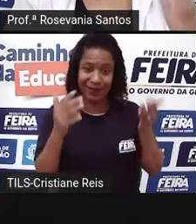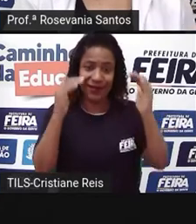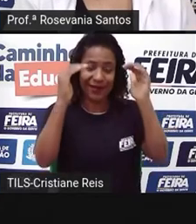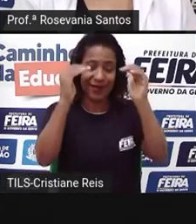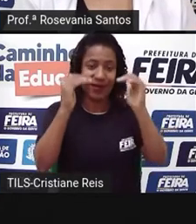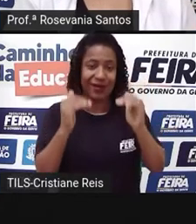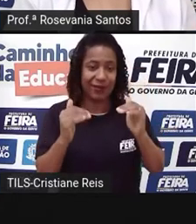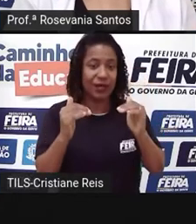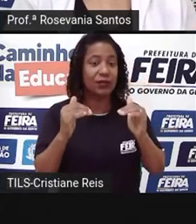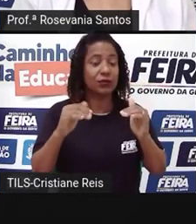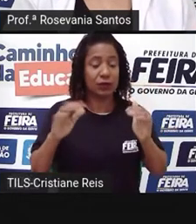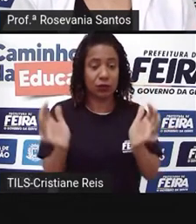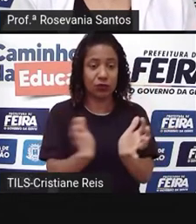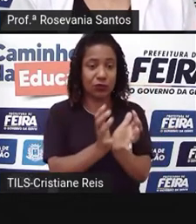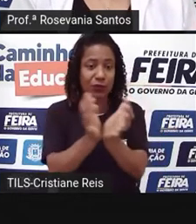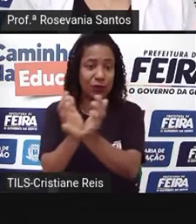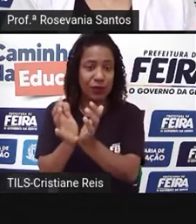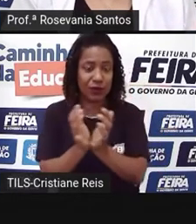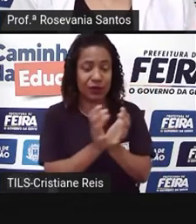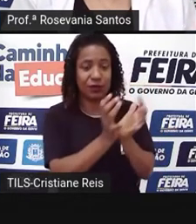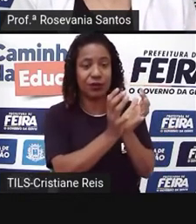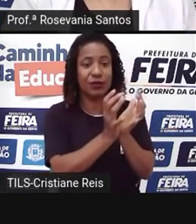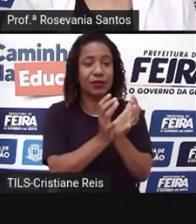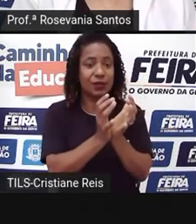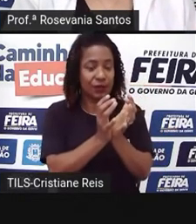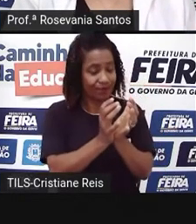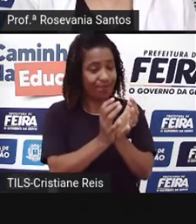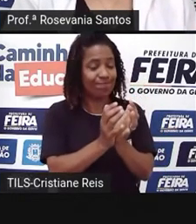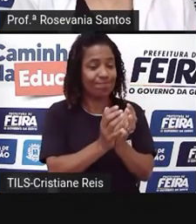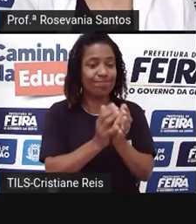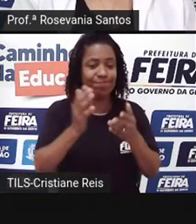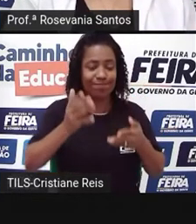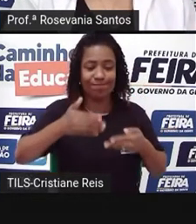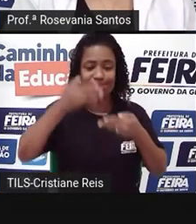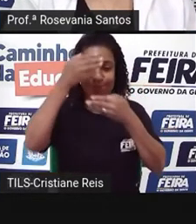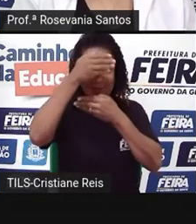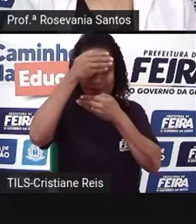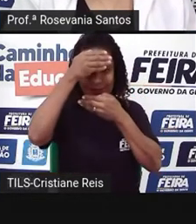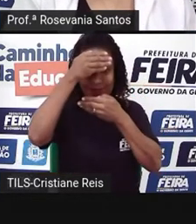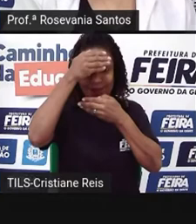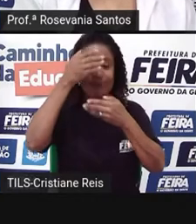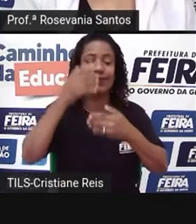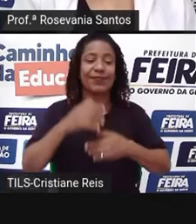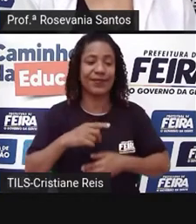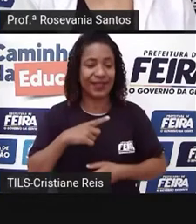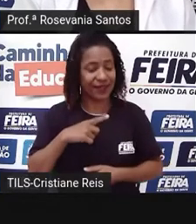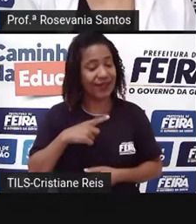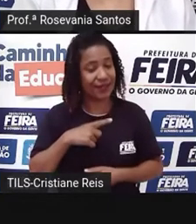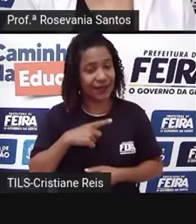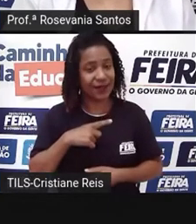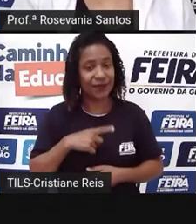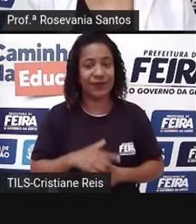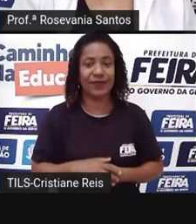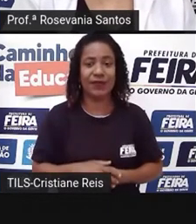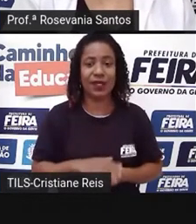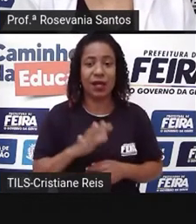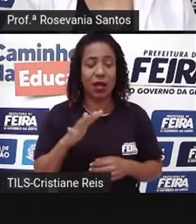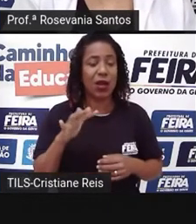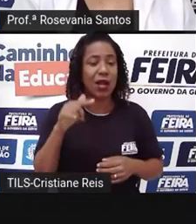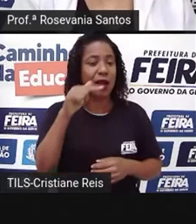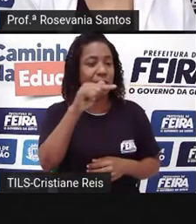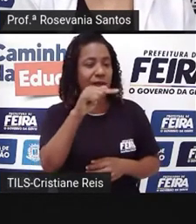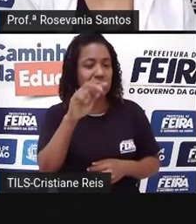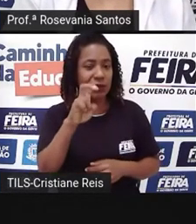são muçulmanas. É a África subsaariana que compreende toda a localização sul, correspondente a 75%